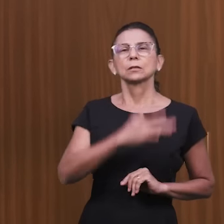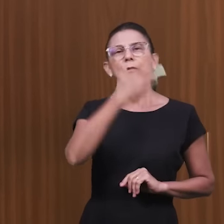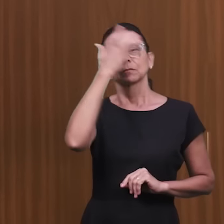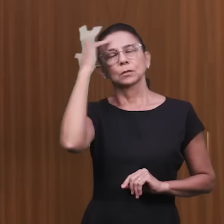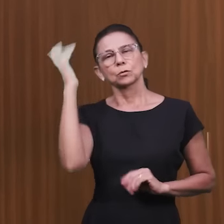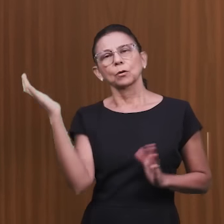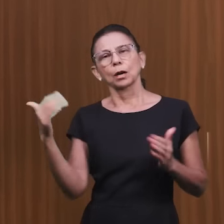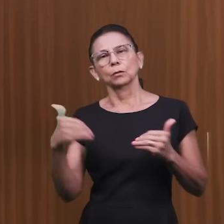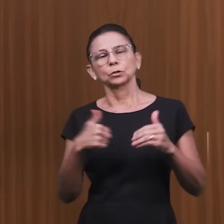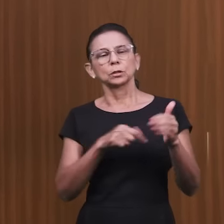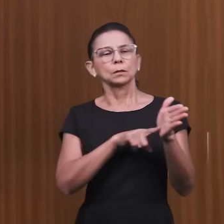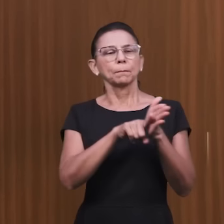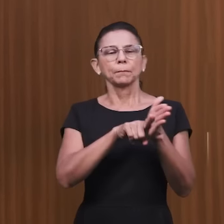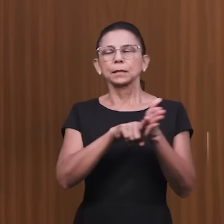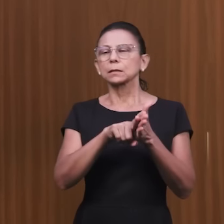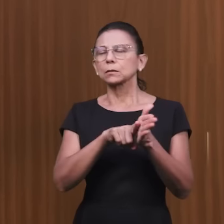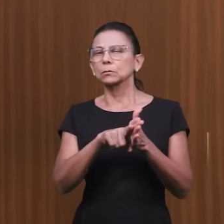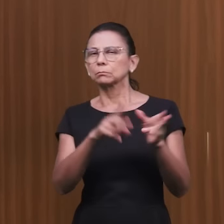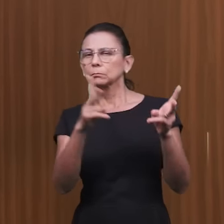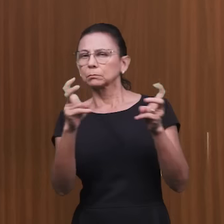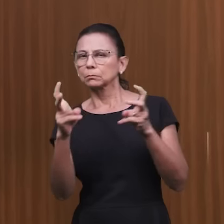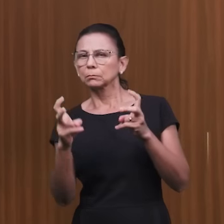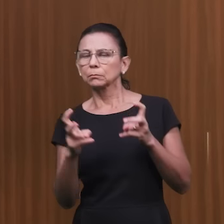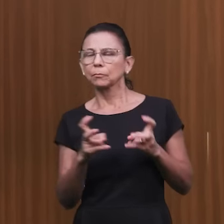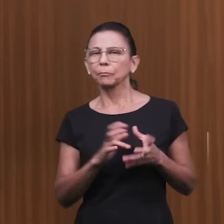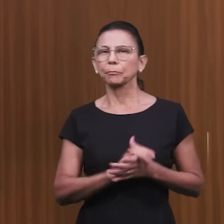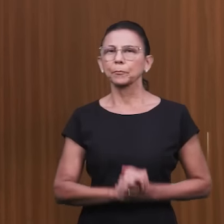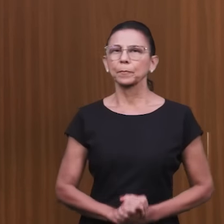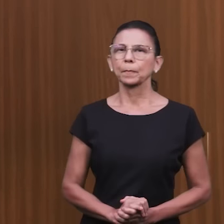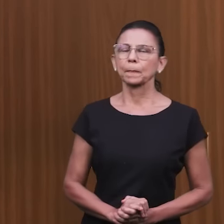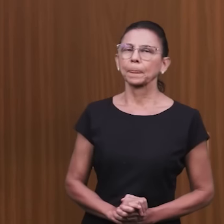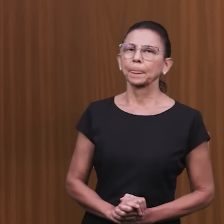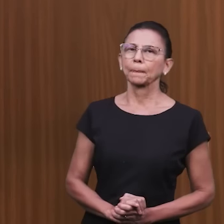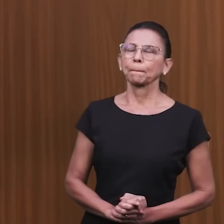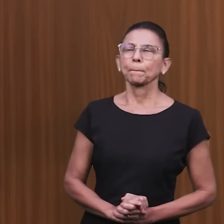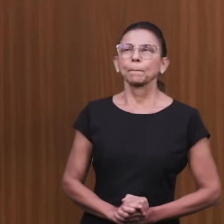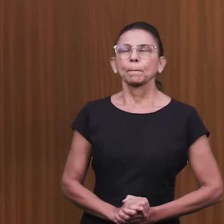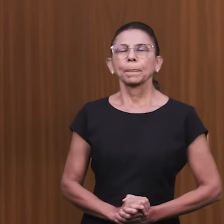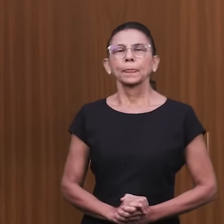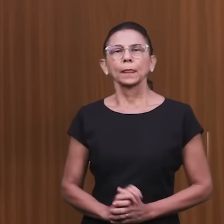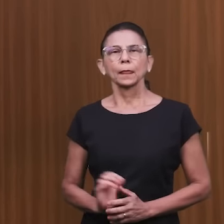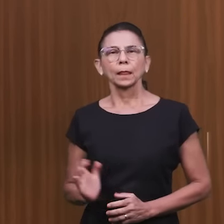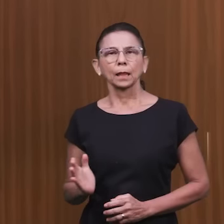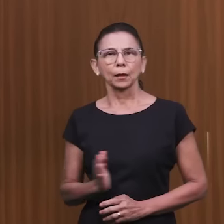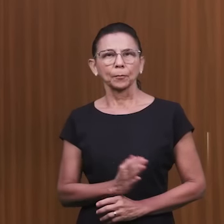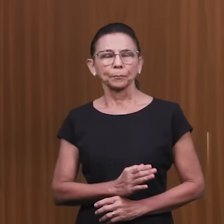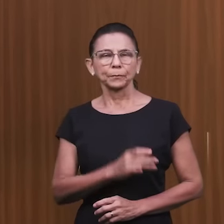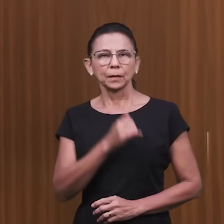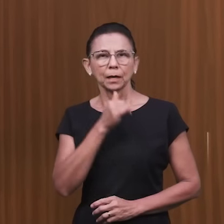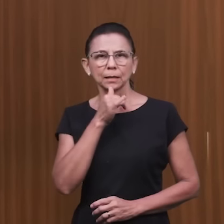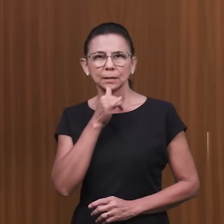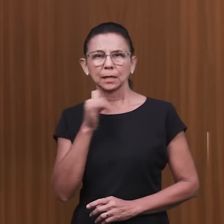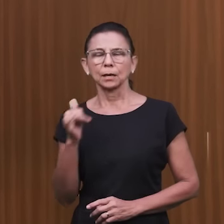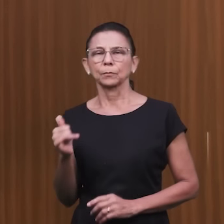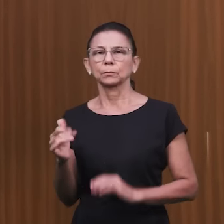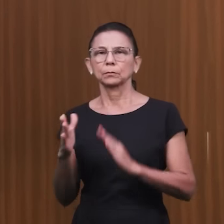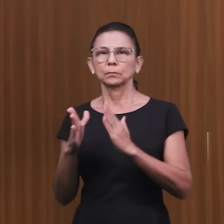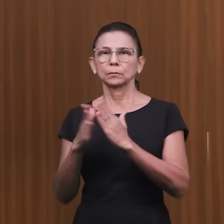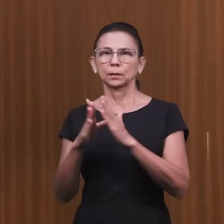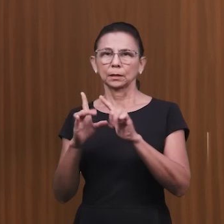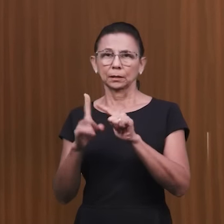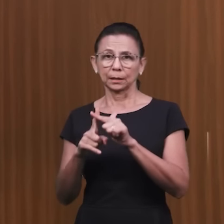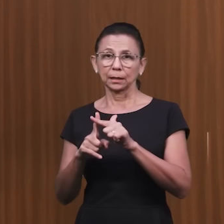de observação e pesquisas. Em nossa igreja, por ter uma rotina do clamor, do louvor,